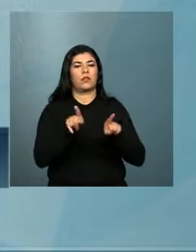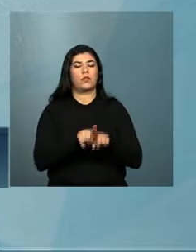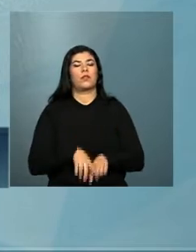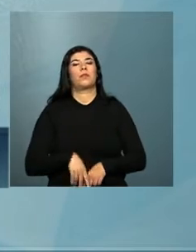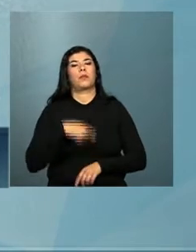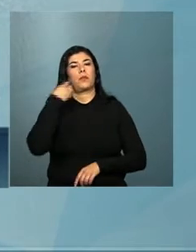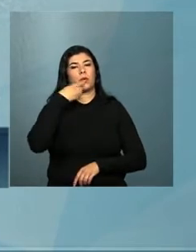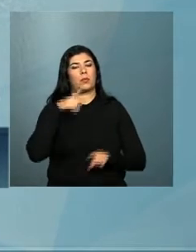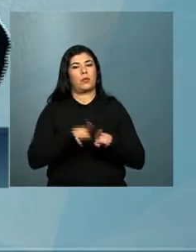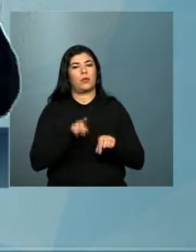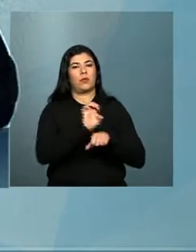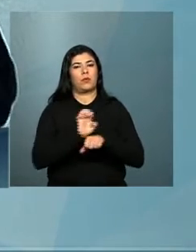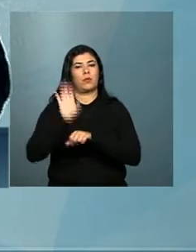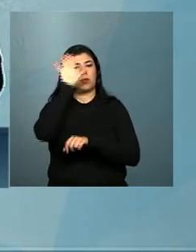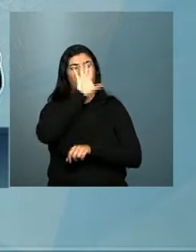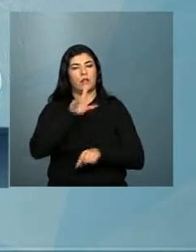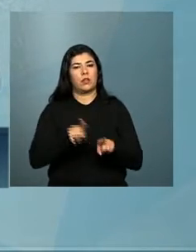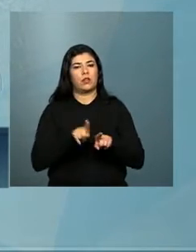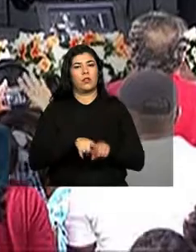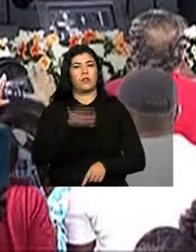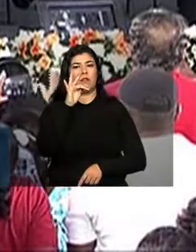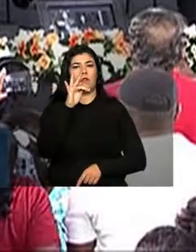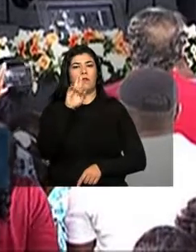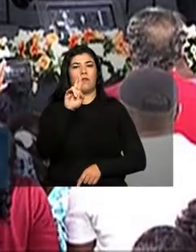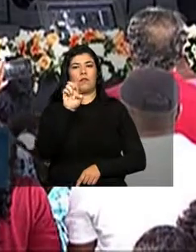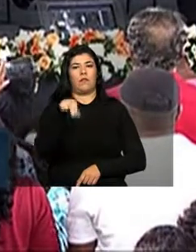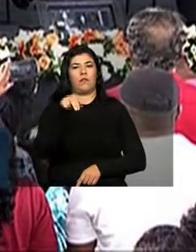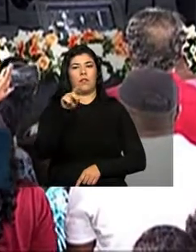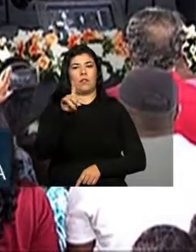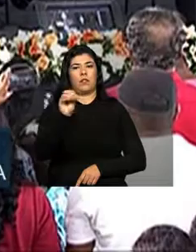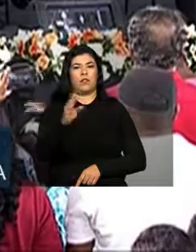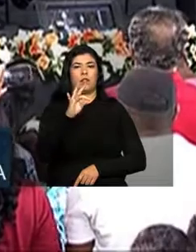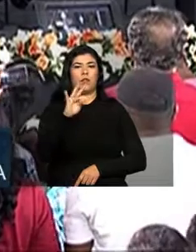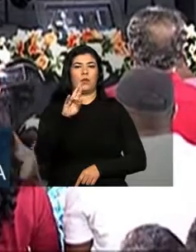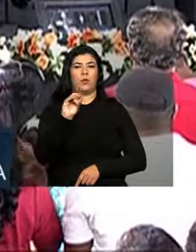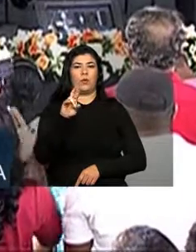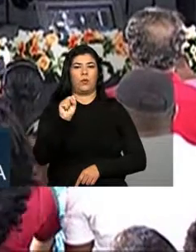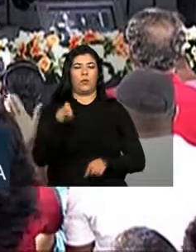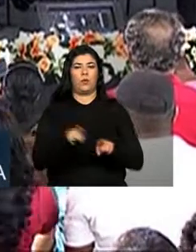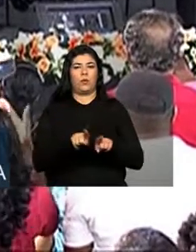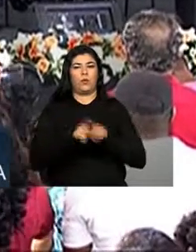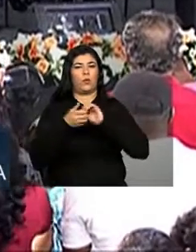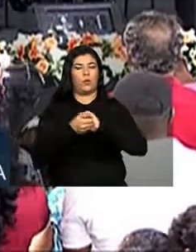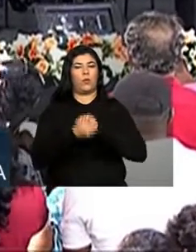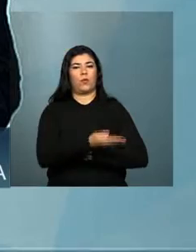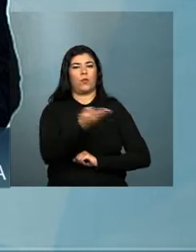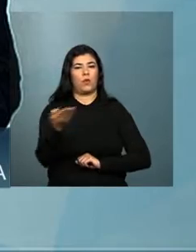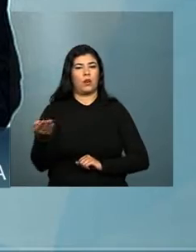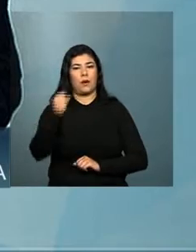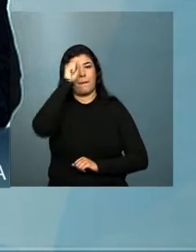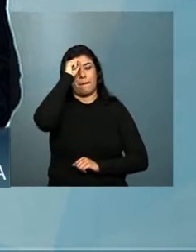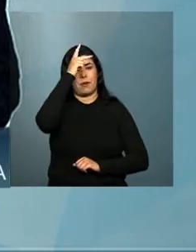deputado Fernando Torres, cumprimento a todos os deputados federais, senhores prefeitos, senhores